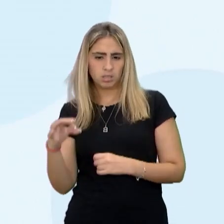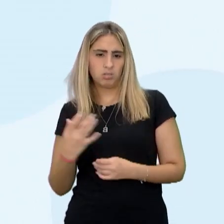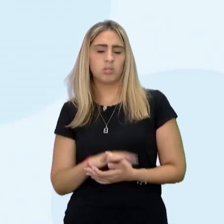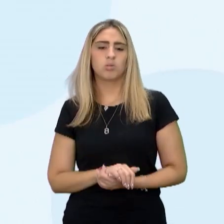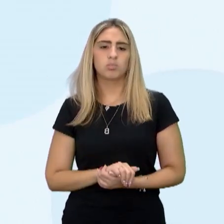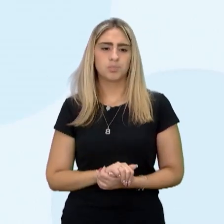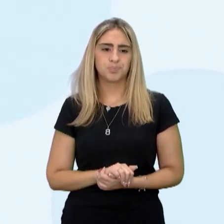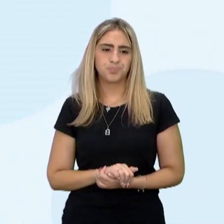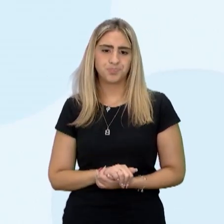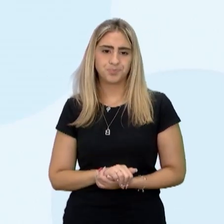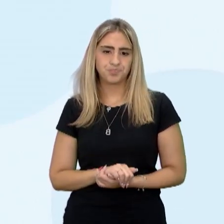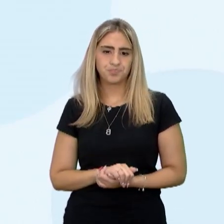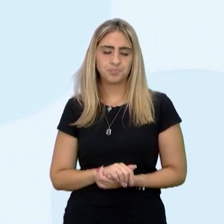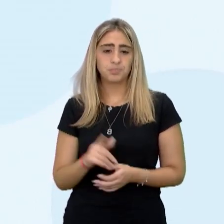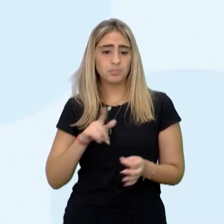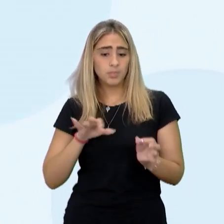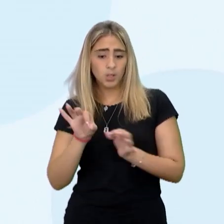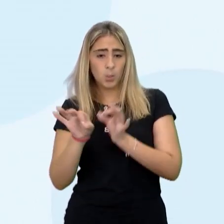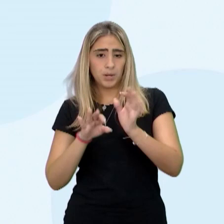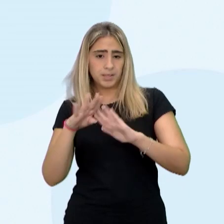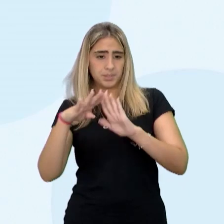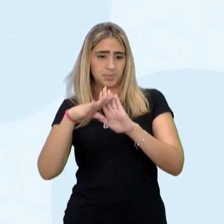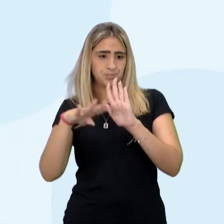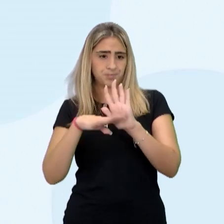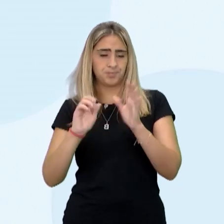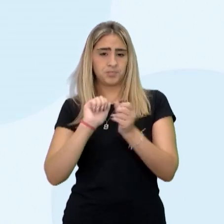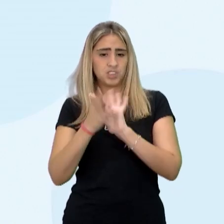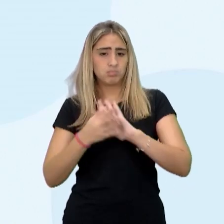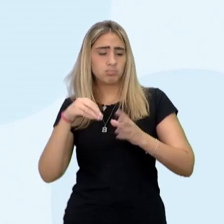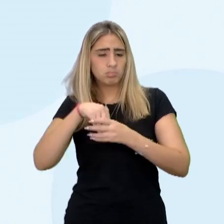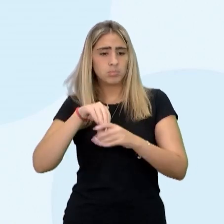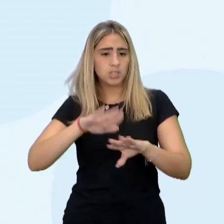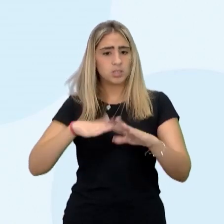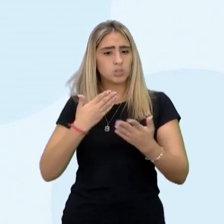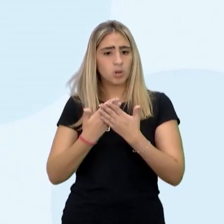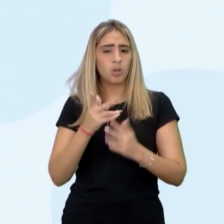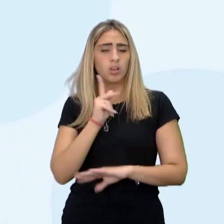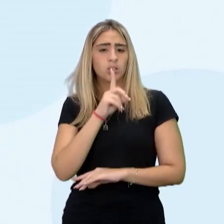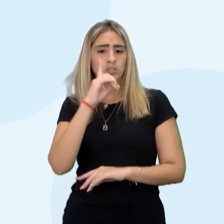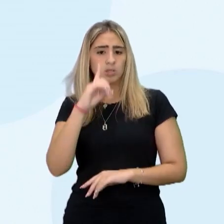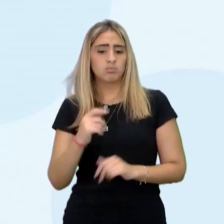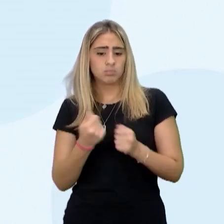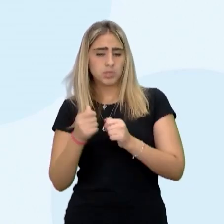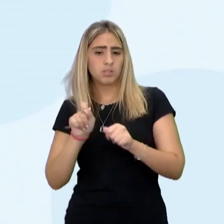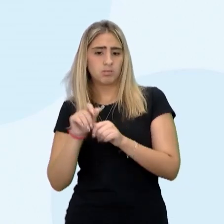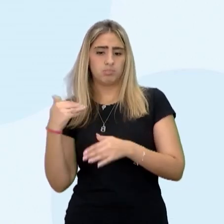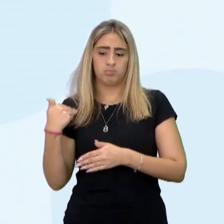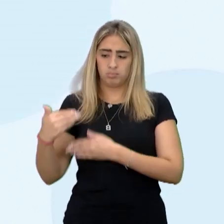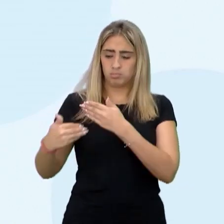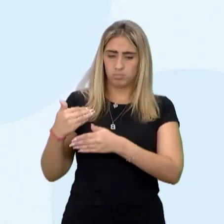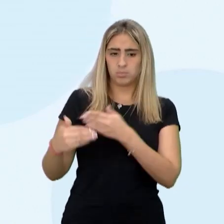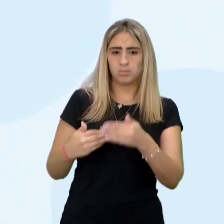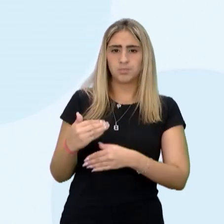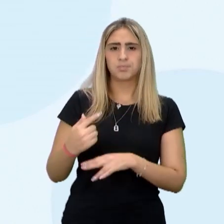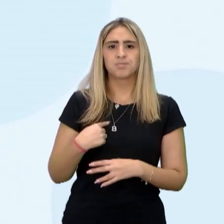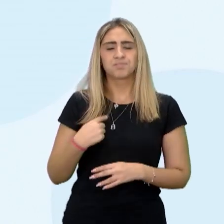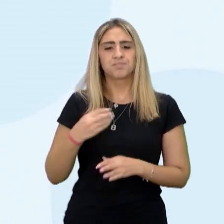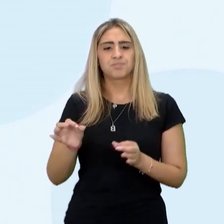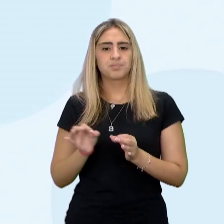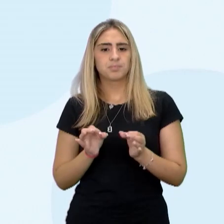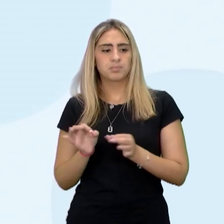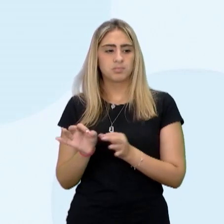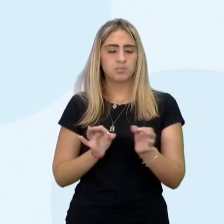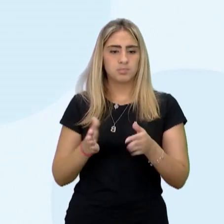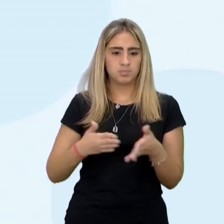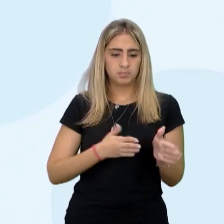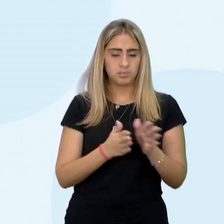validar o plano de ação da escola, né, que o diretor tem que produzir, enfim, tem um alinhamento horizontal para essa